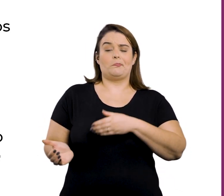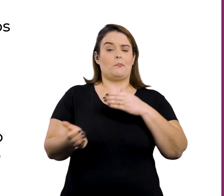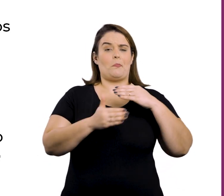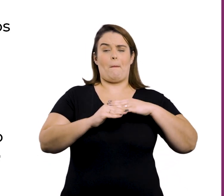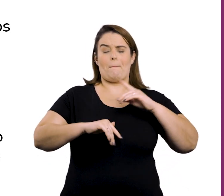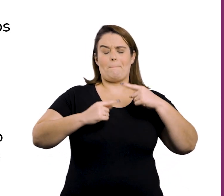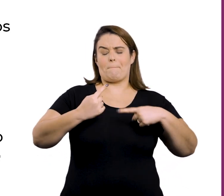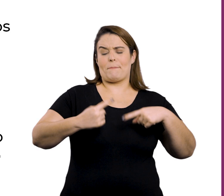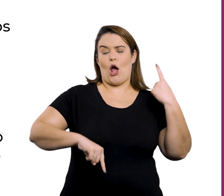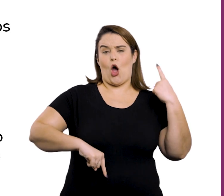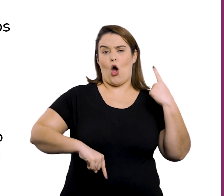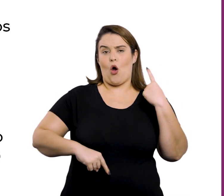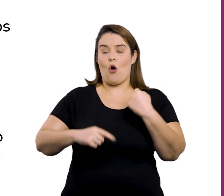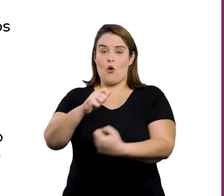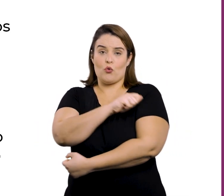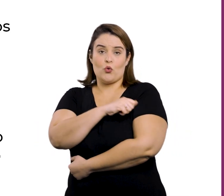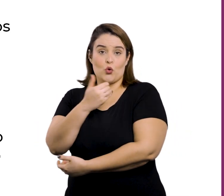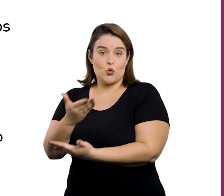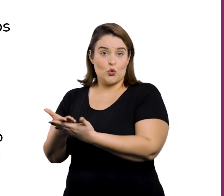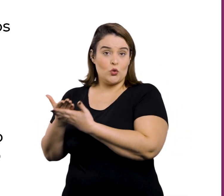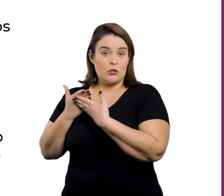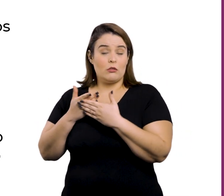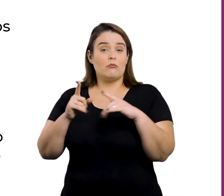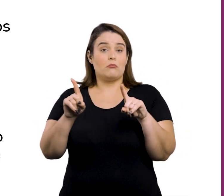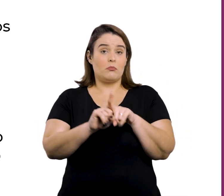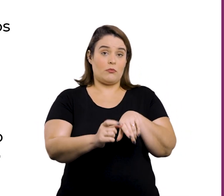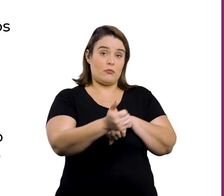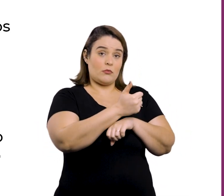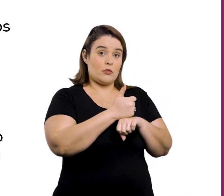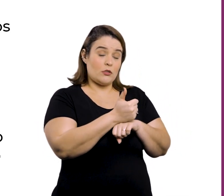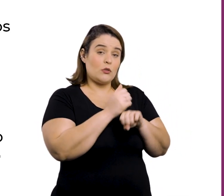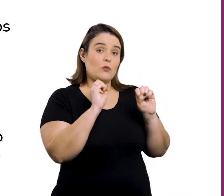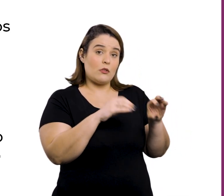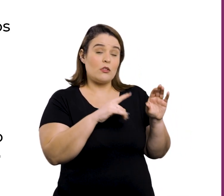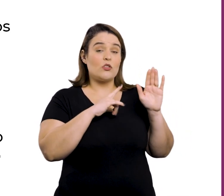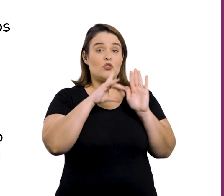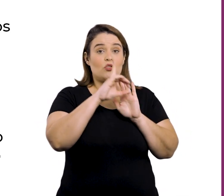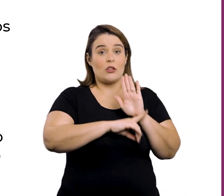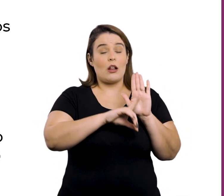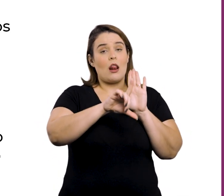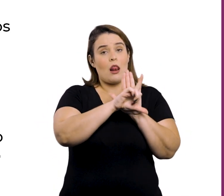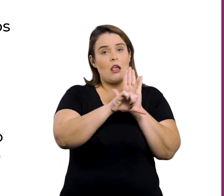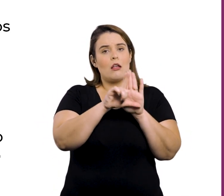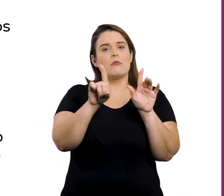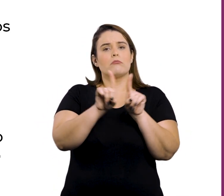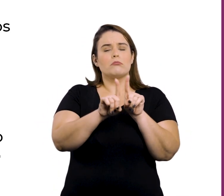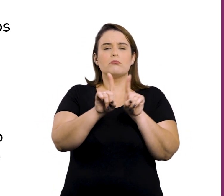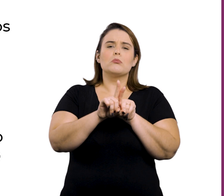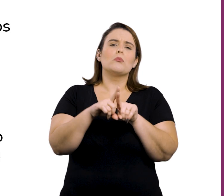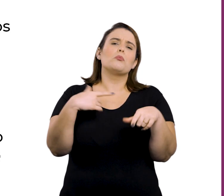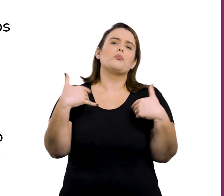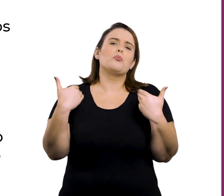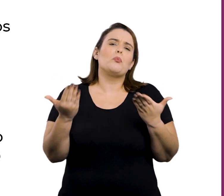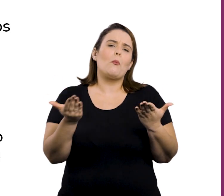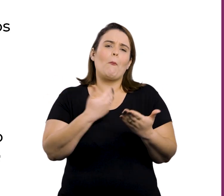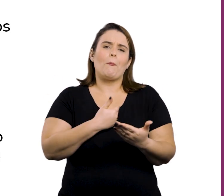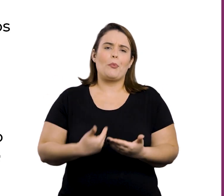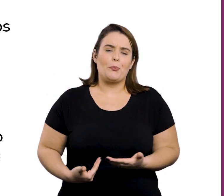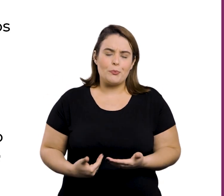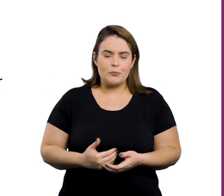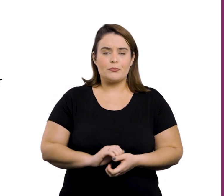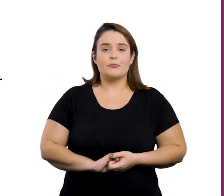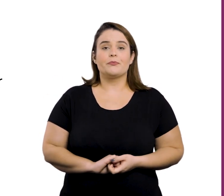descompasso entre o que estudantes e profissionais da educação têm direito por lei e que tipo de serviço público